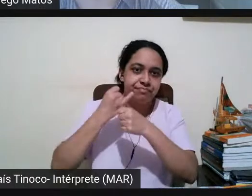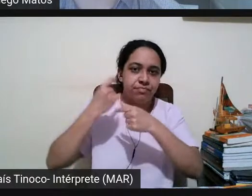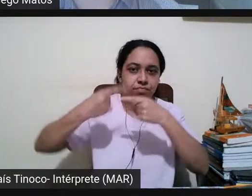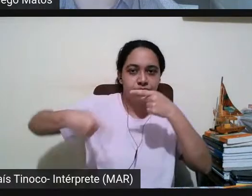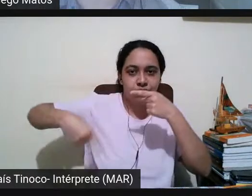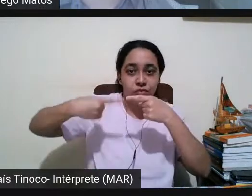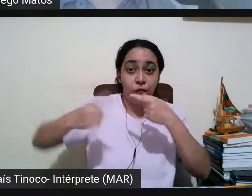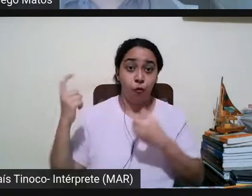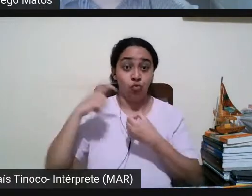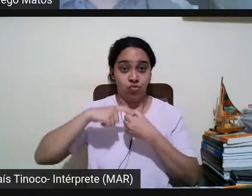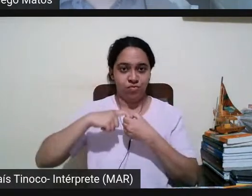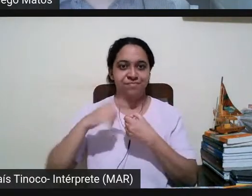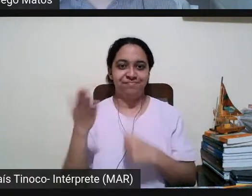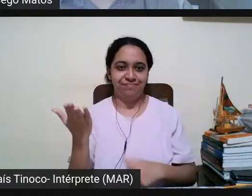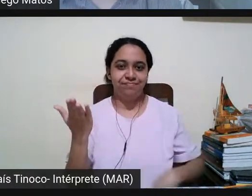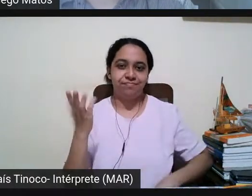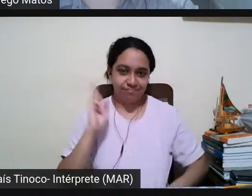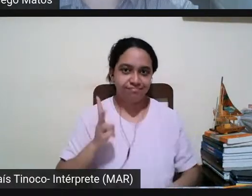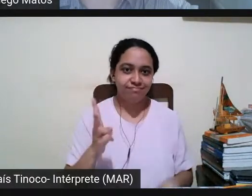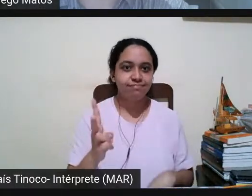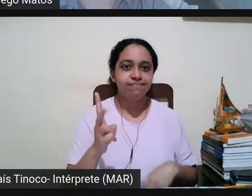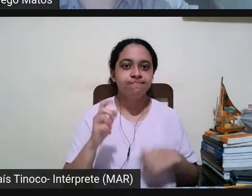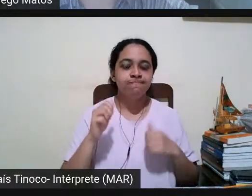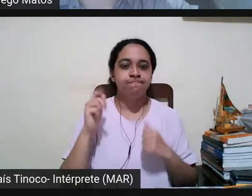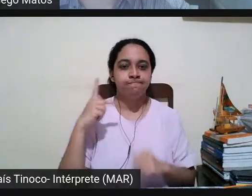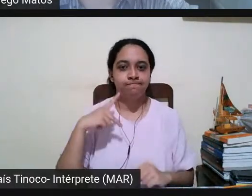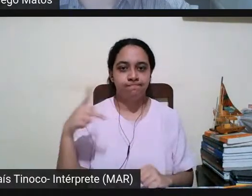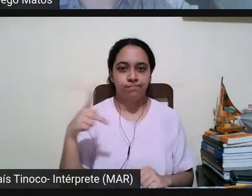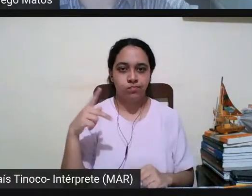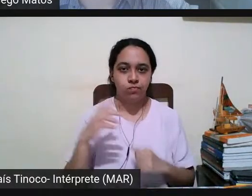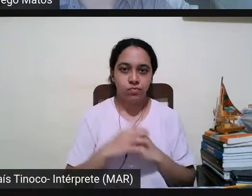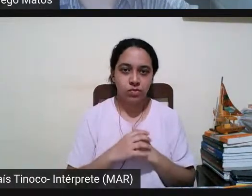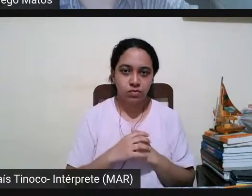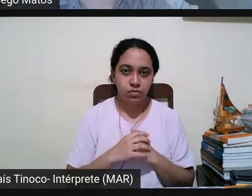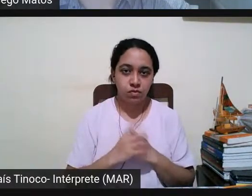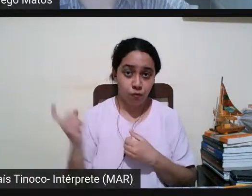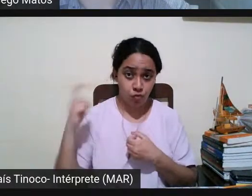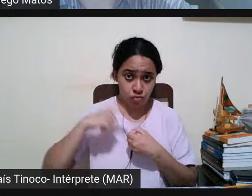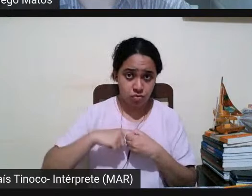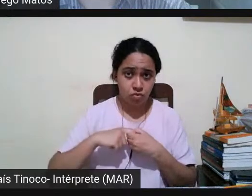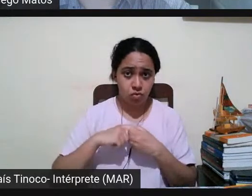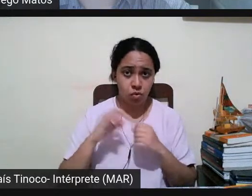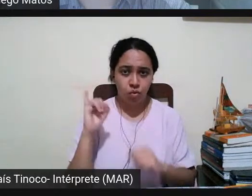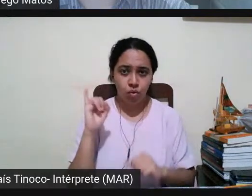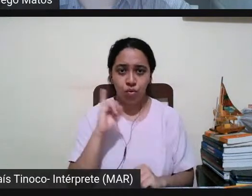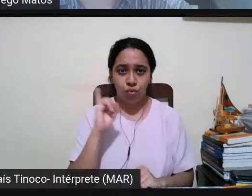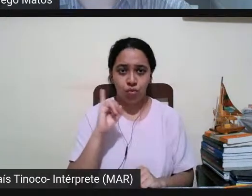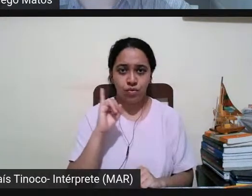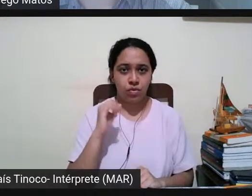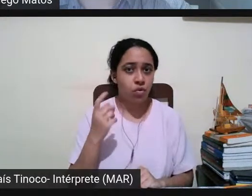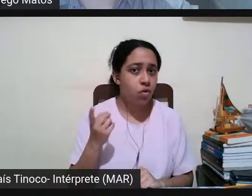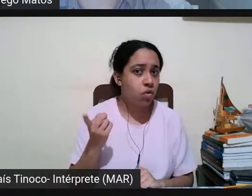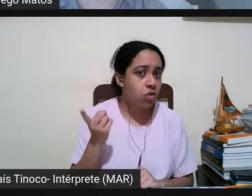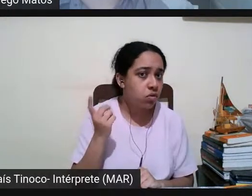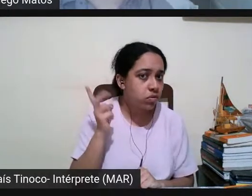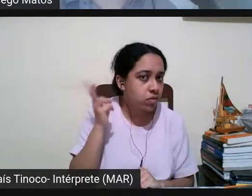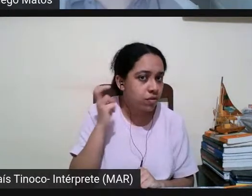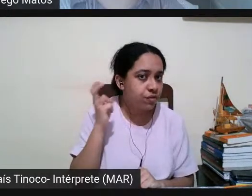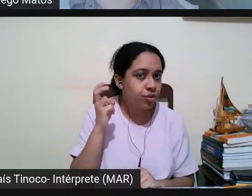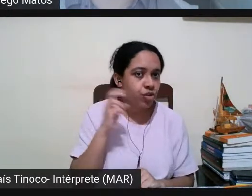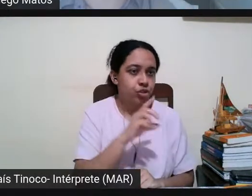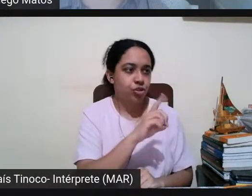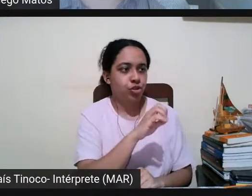O Retorno qual eu vou conseguir professor o doutor pode para o erro é o seu viu o Diego a